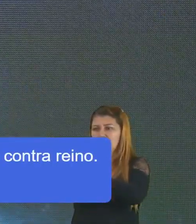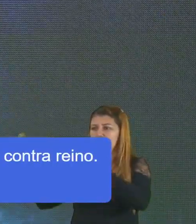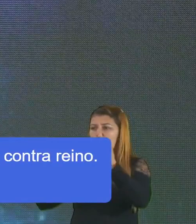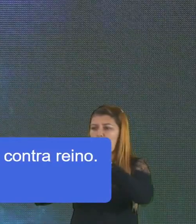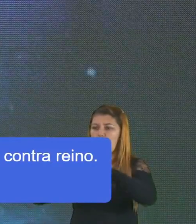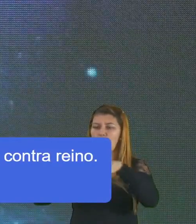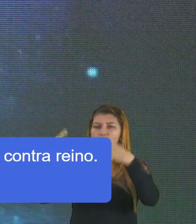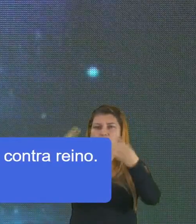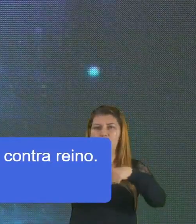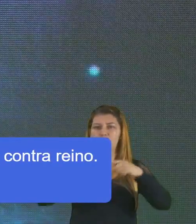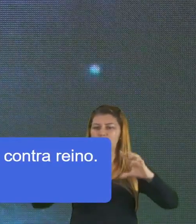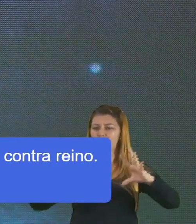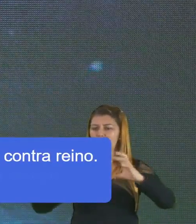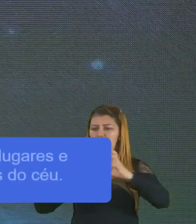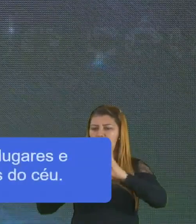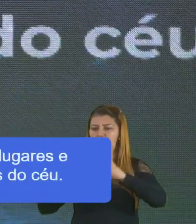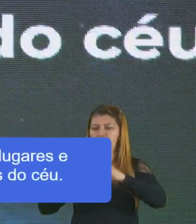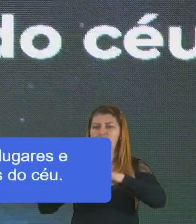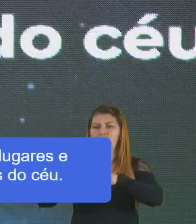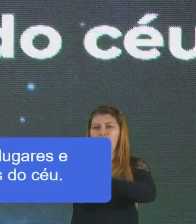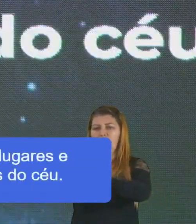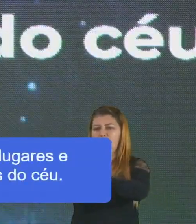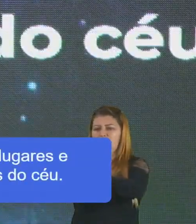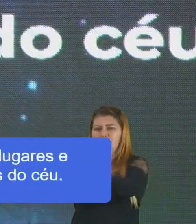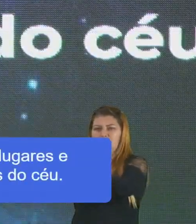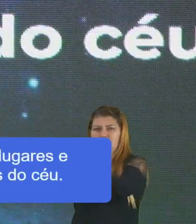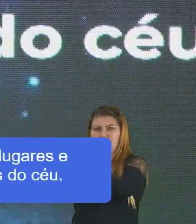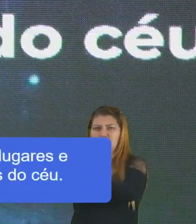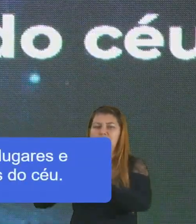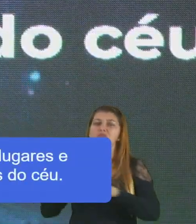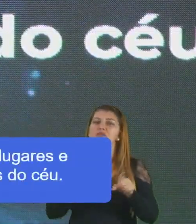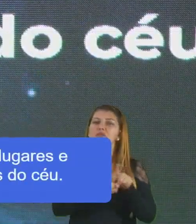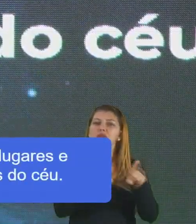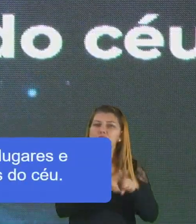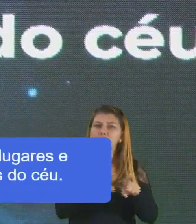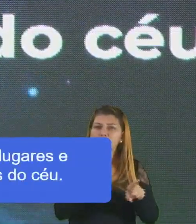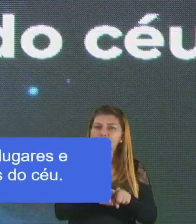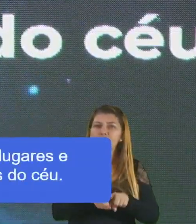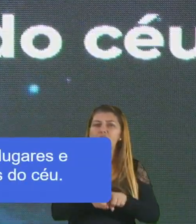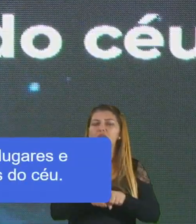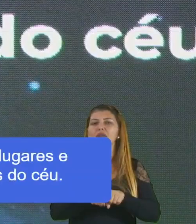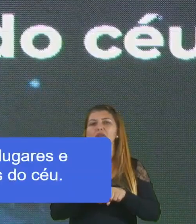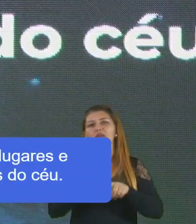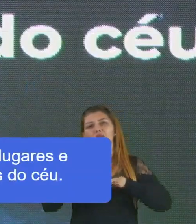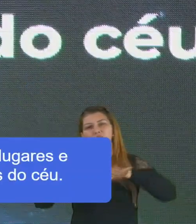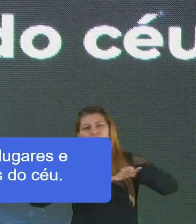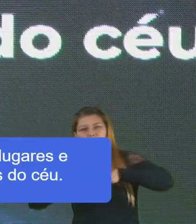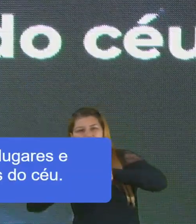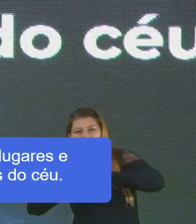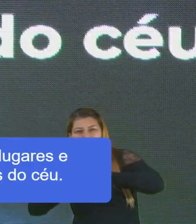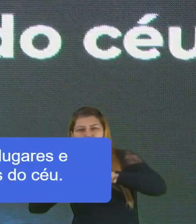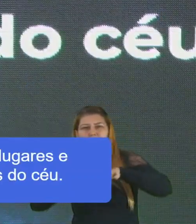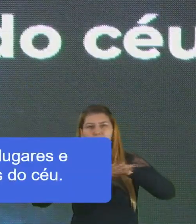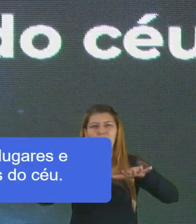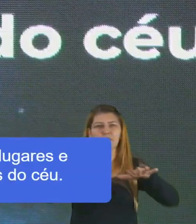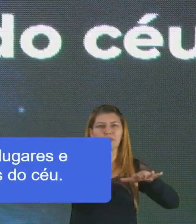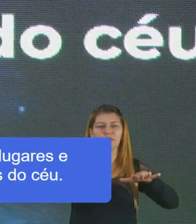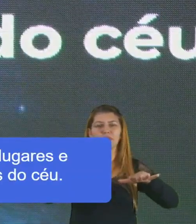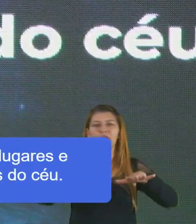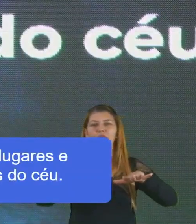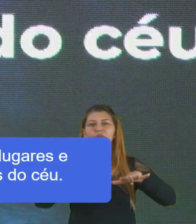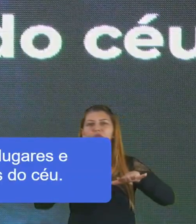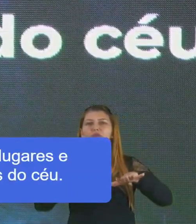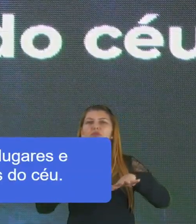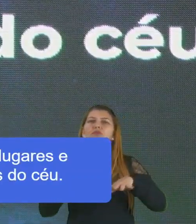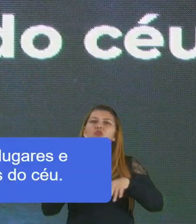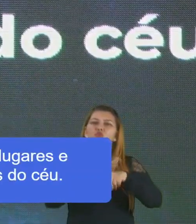contra nação e reino contra reino. O próximo: haverá grandes terremotos, fomes e pestes em vários